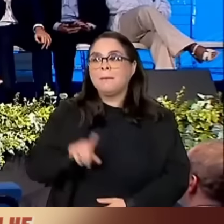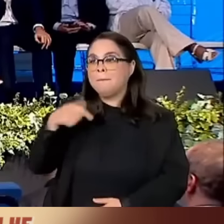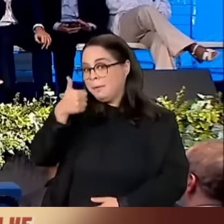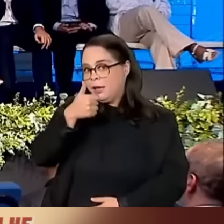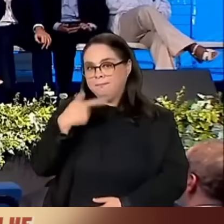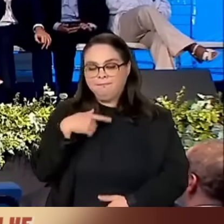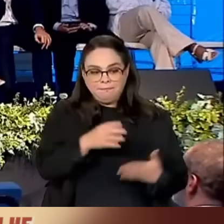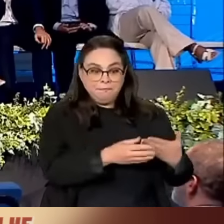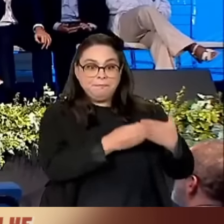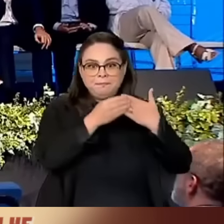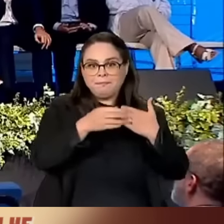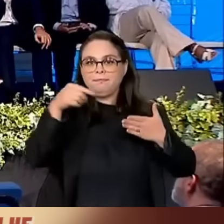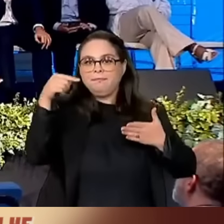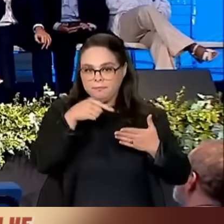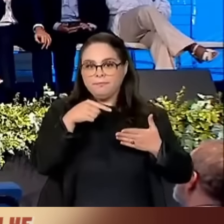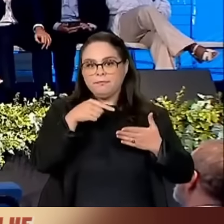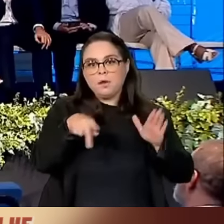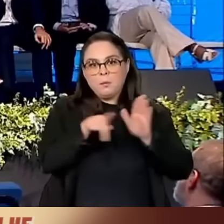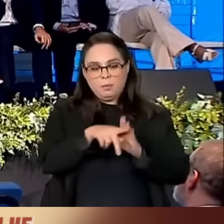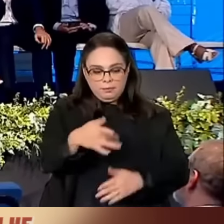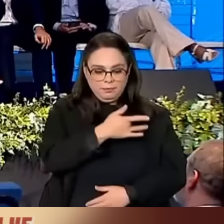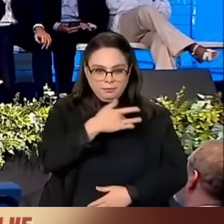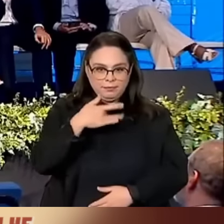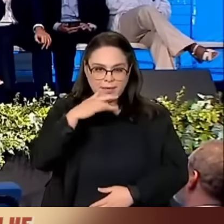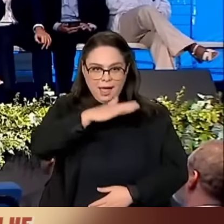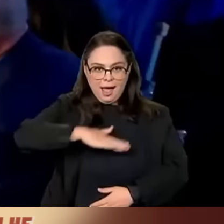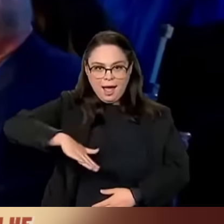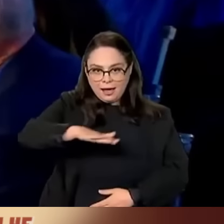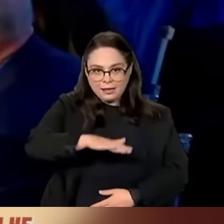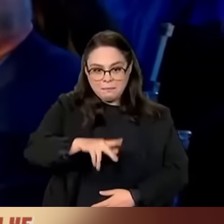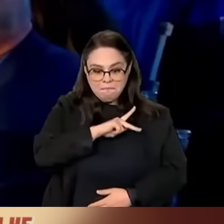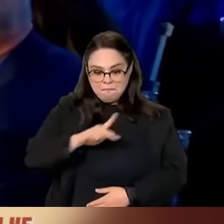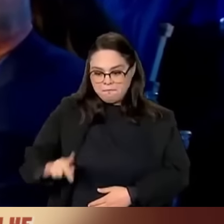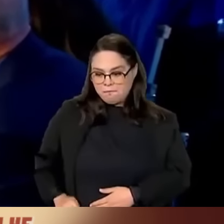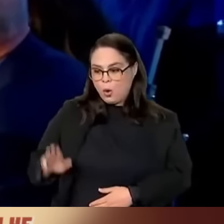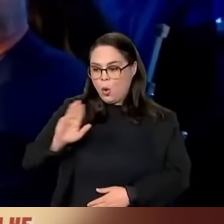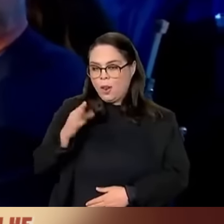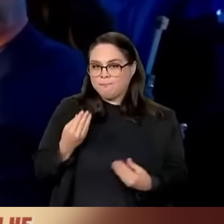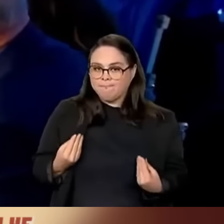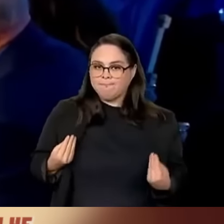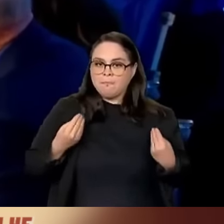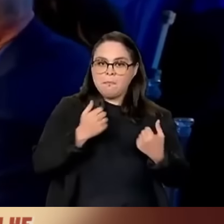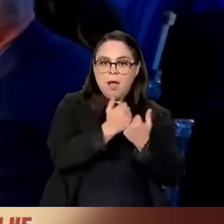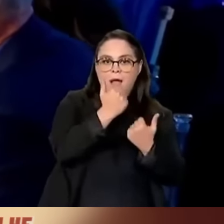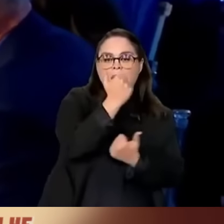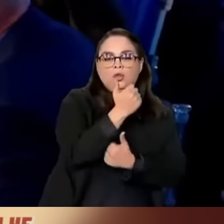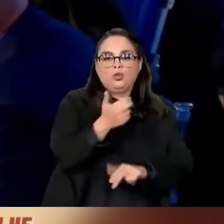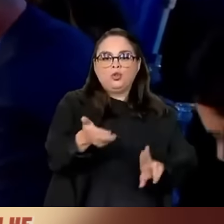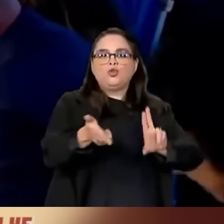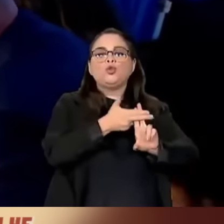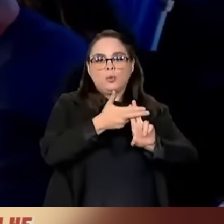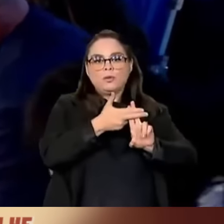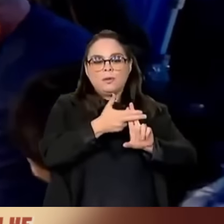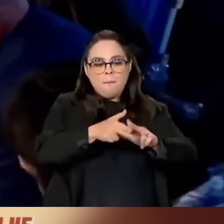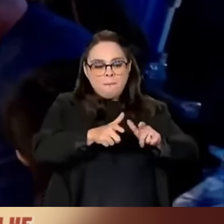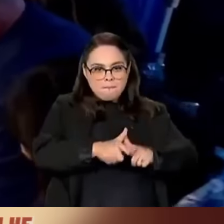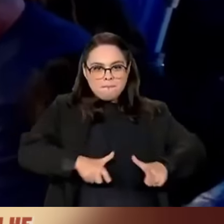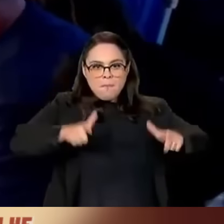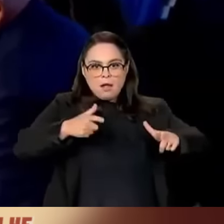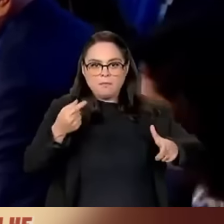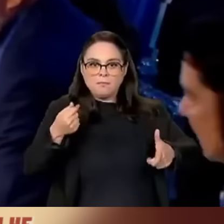Destacar aqui a saúde, o presidente Lula está fortalecendo o SUS, aumentou